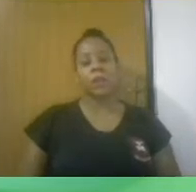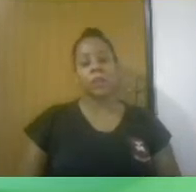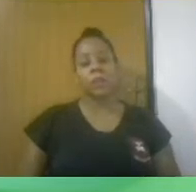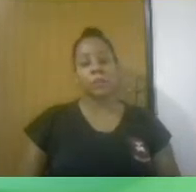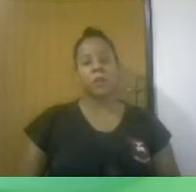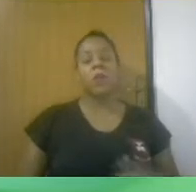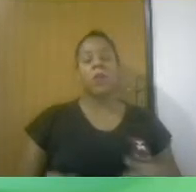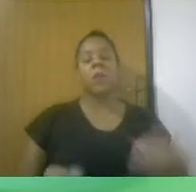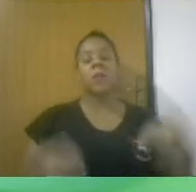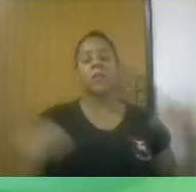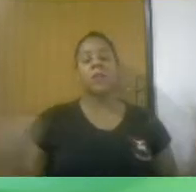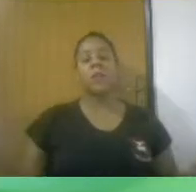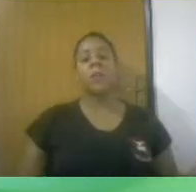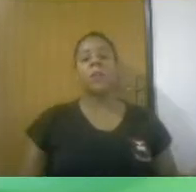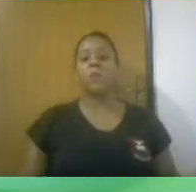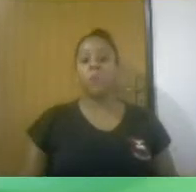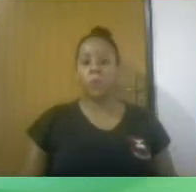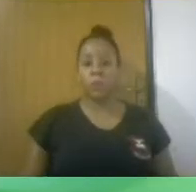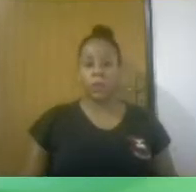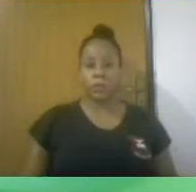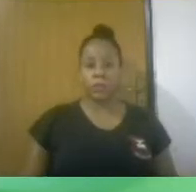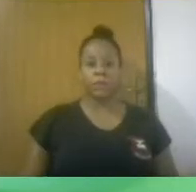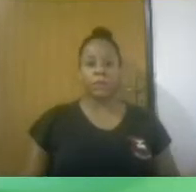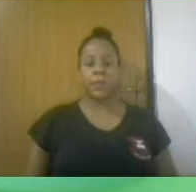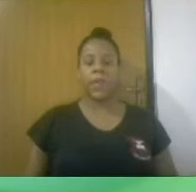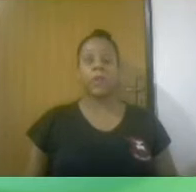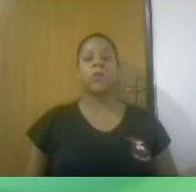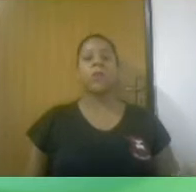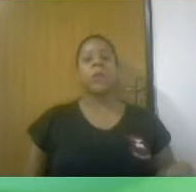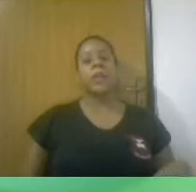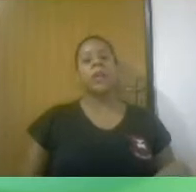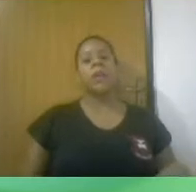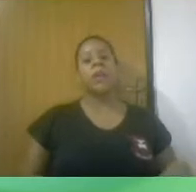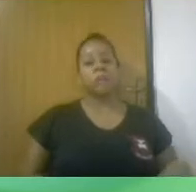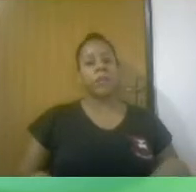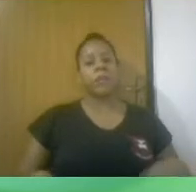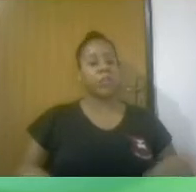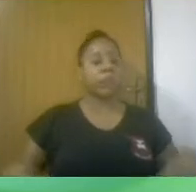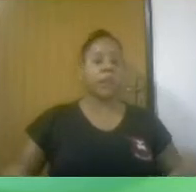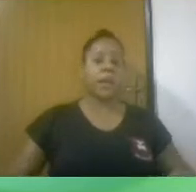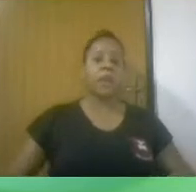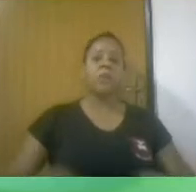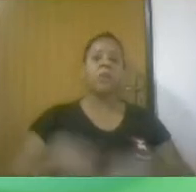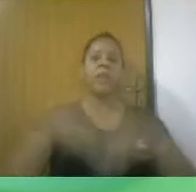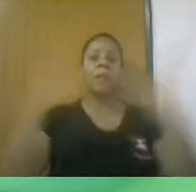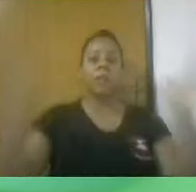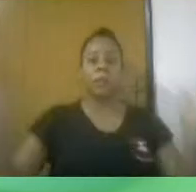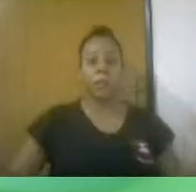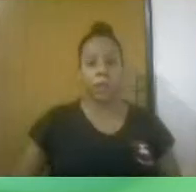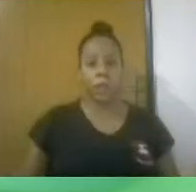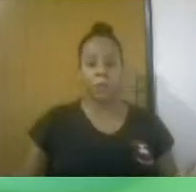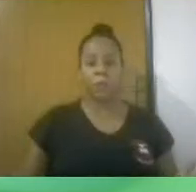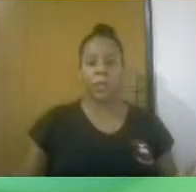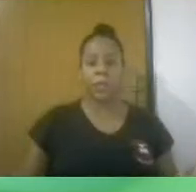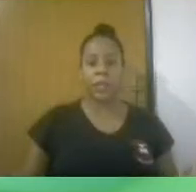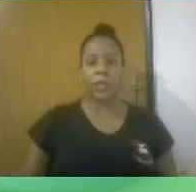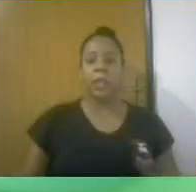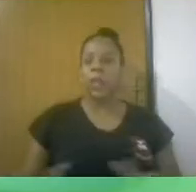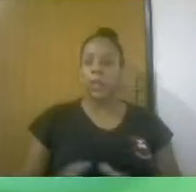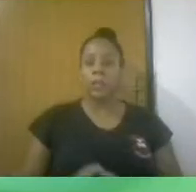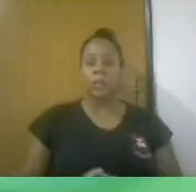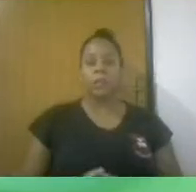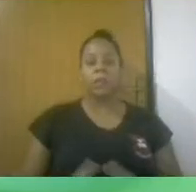que aconteceu? O Brasil ele era muito grande, certo? E a gente sabe o tamanho que tem o